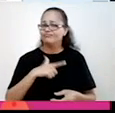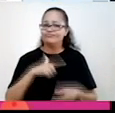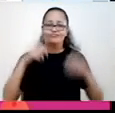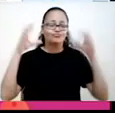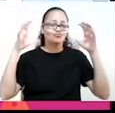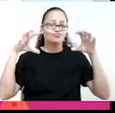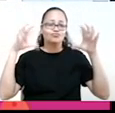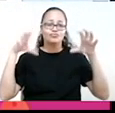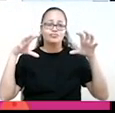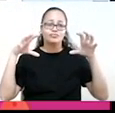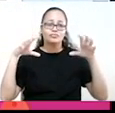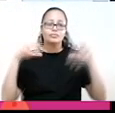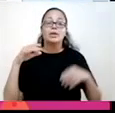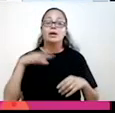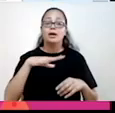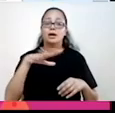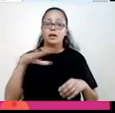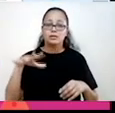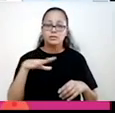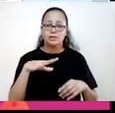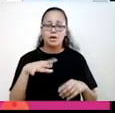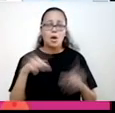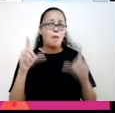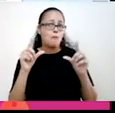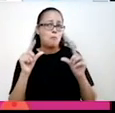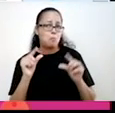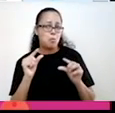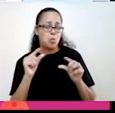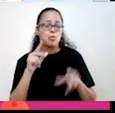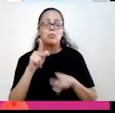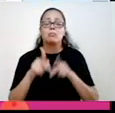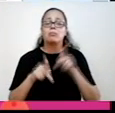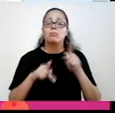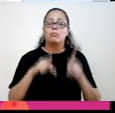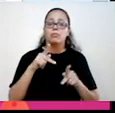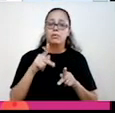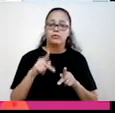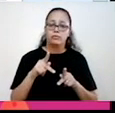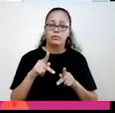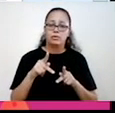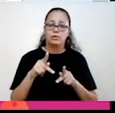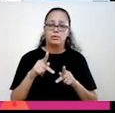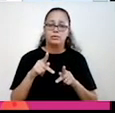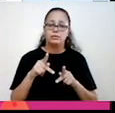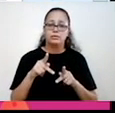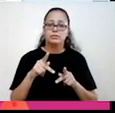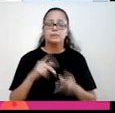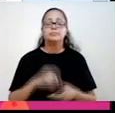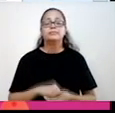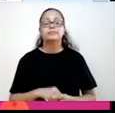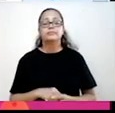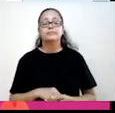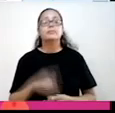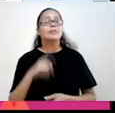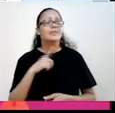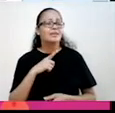né? As áreas são pouco povoadas, com reduzida biodiversidade. Então,